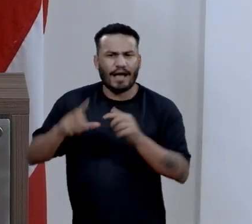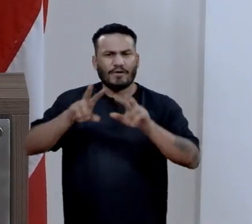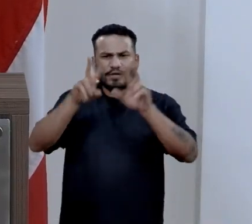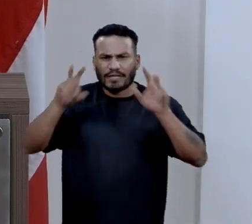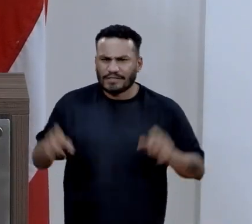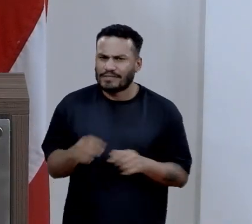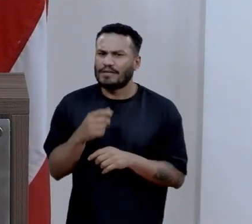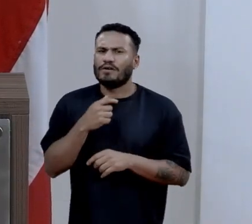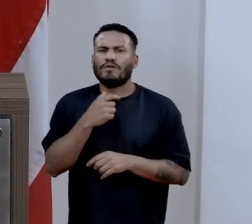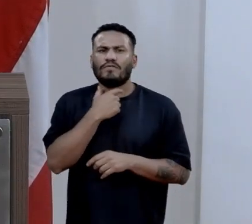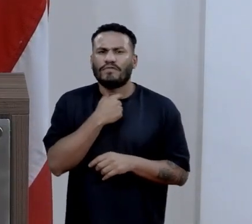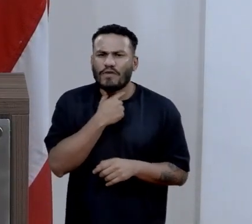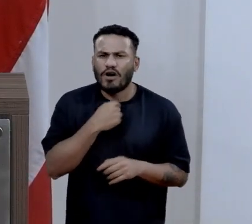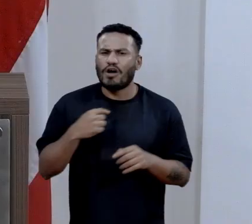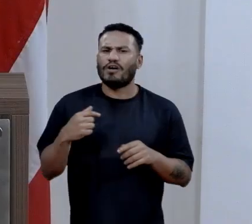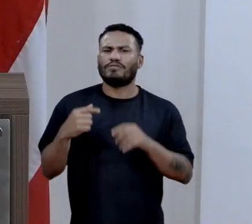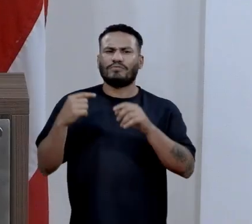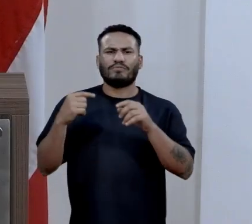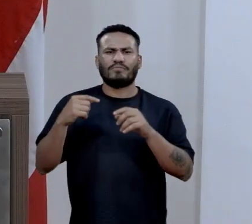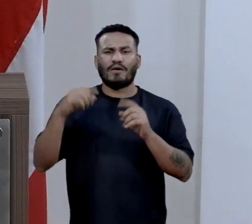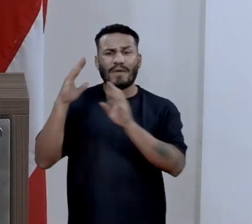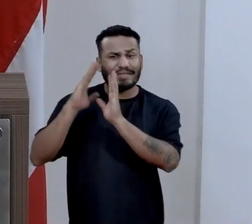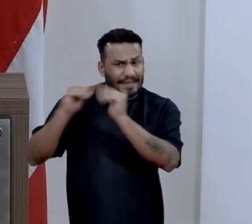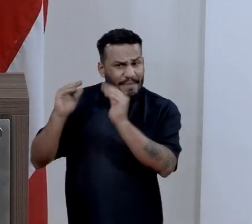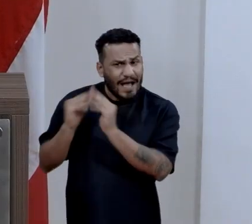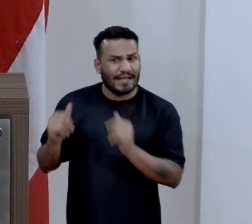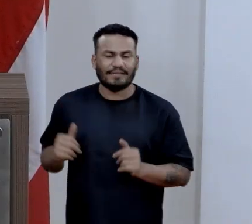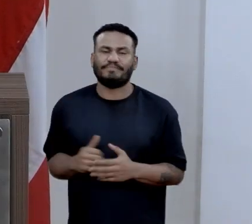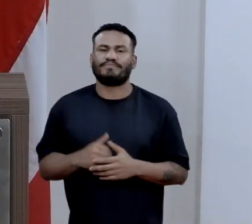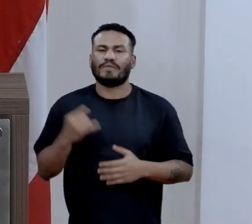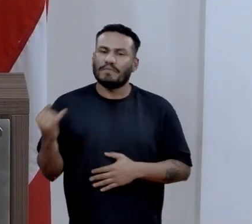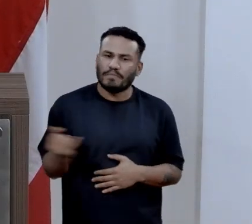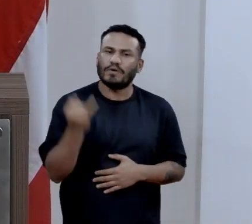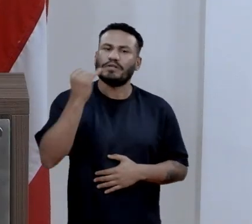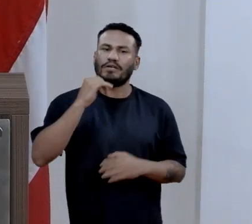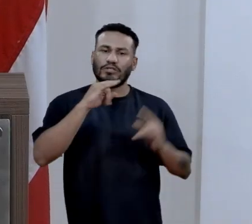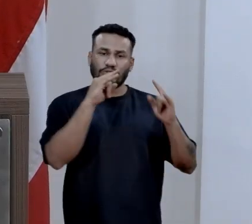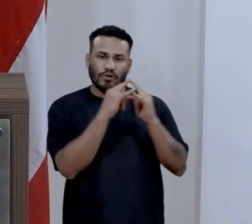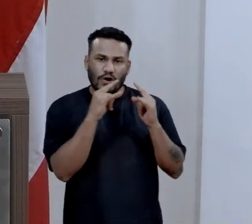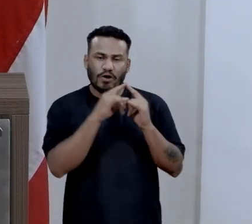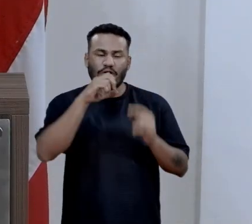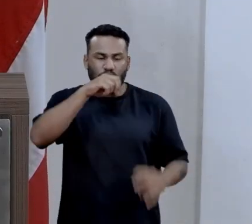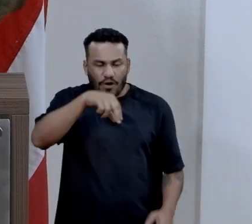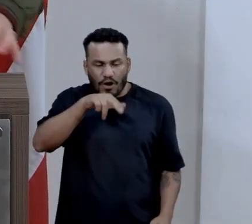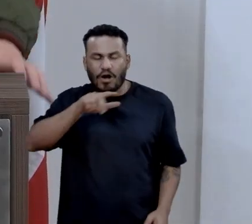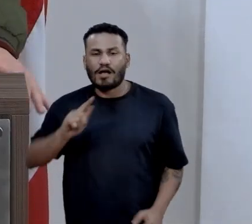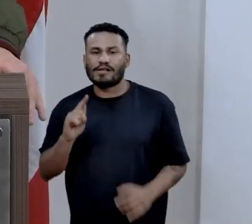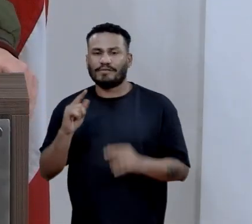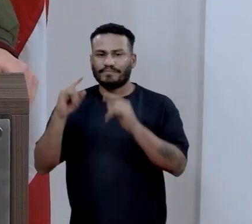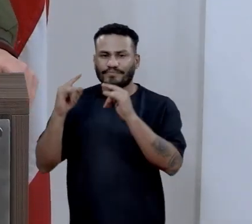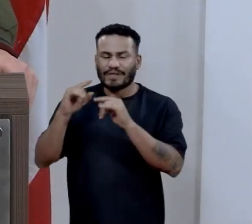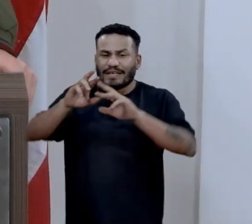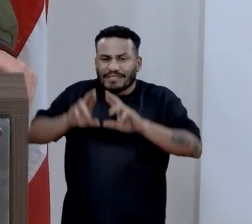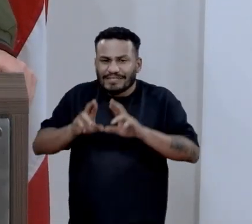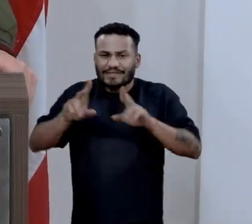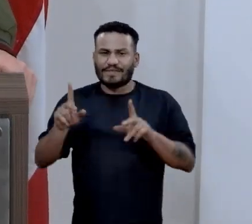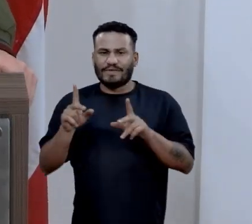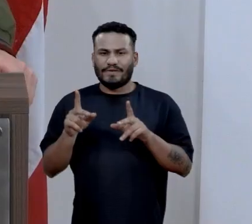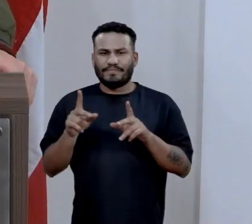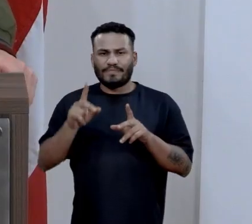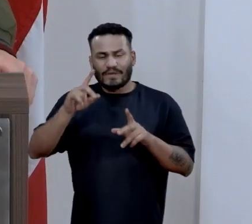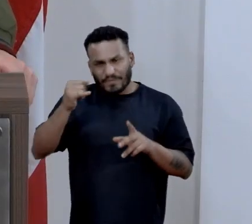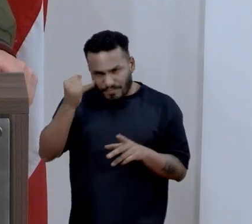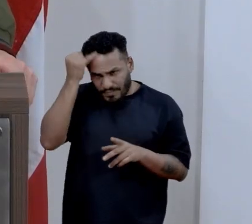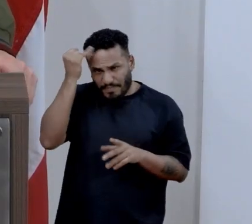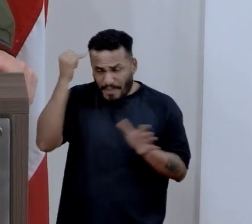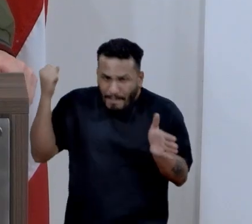de fono, a gente sabe que é uma demanda muito contínua, e é tão importante que as ONGs e as entidades da nossa cidade, que são um diferencial, vereador João Vale,